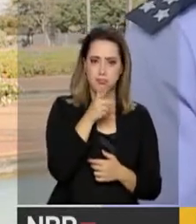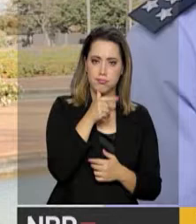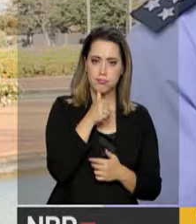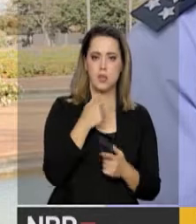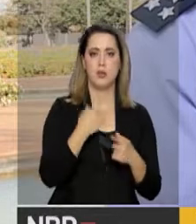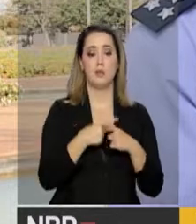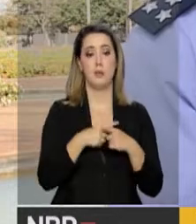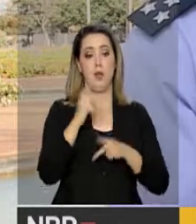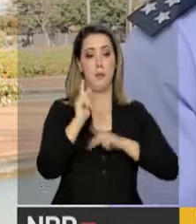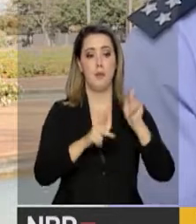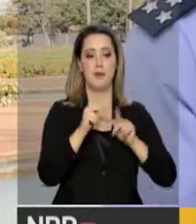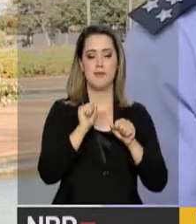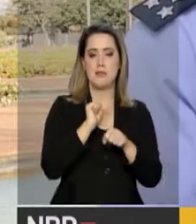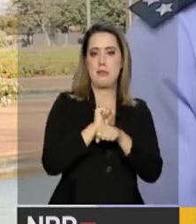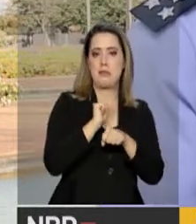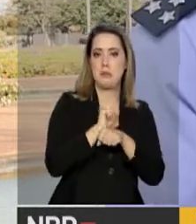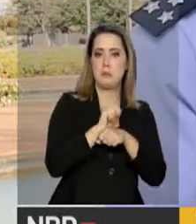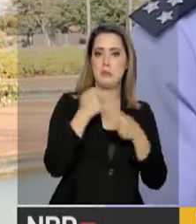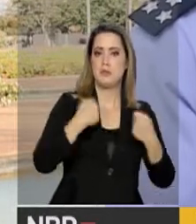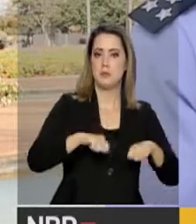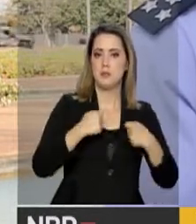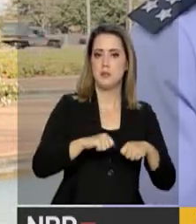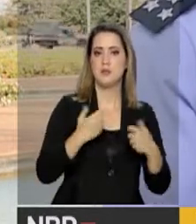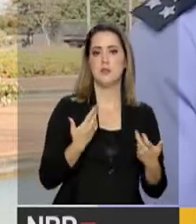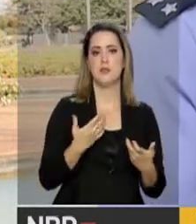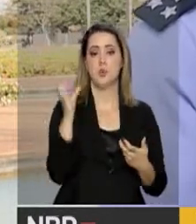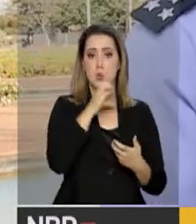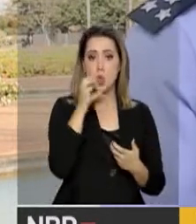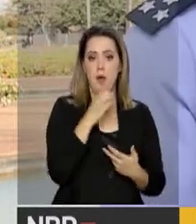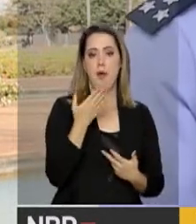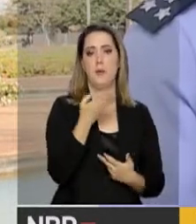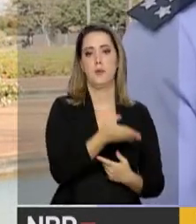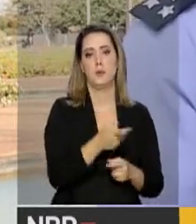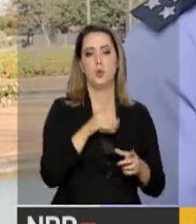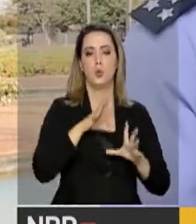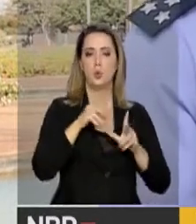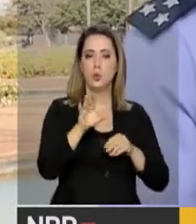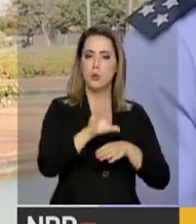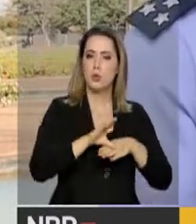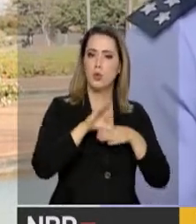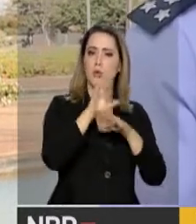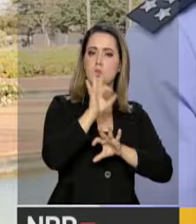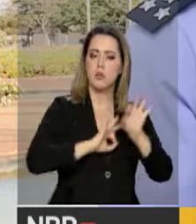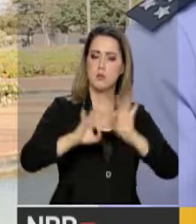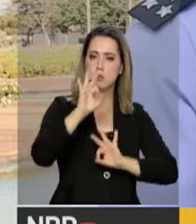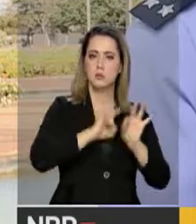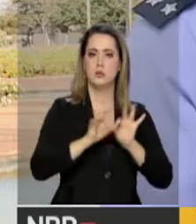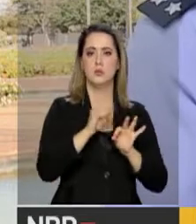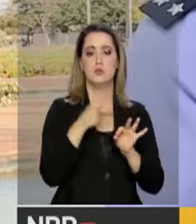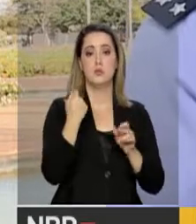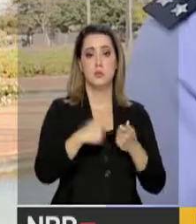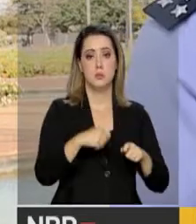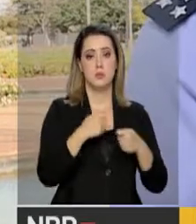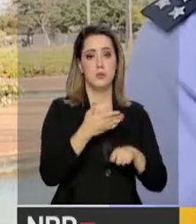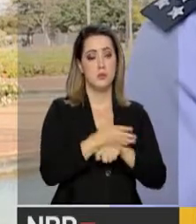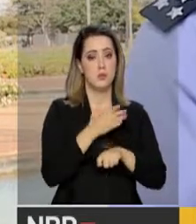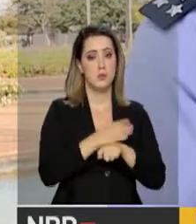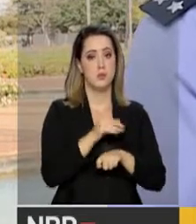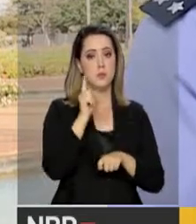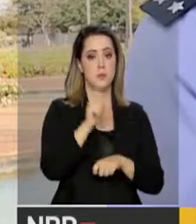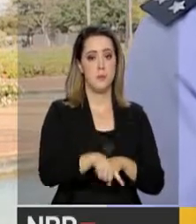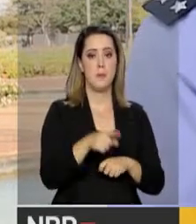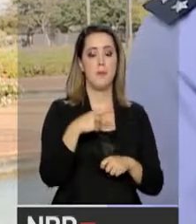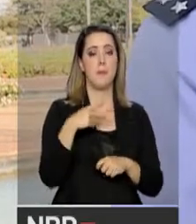que está desassistida naquele momento que ela mais necessita. Então toda a coordenação, todo o comando e controle em termos de exercício que nós